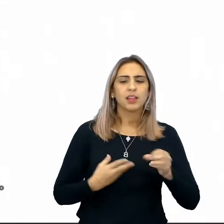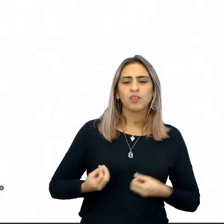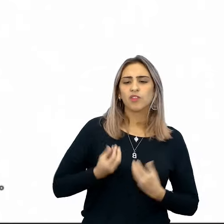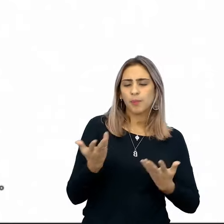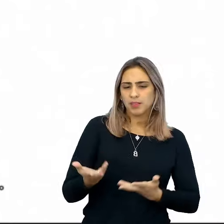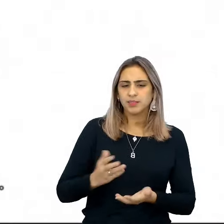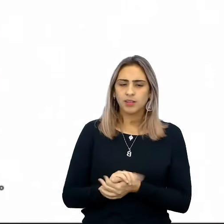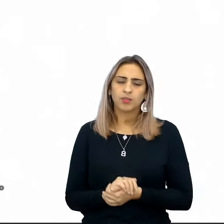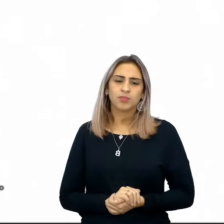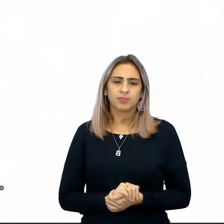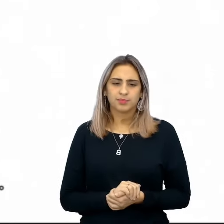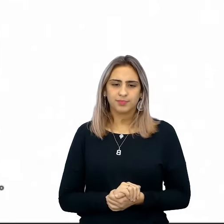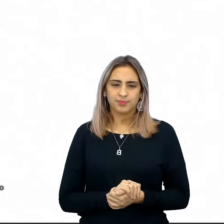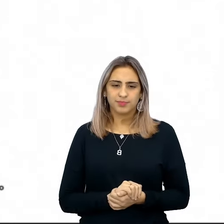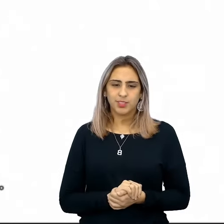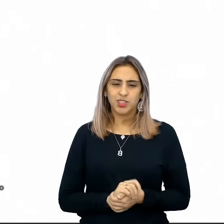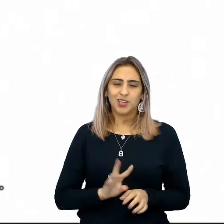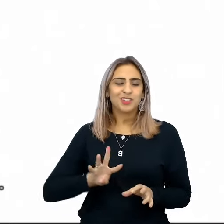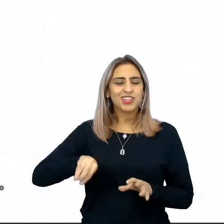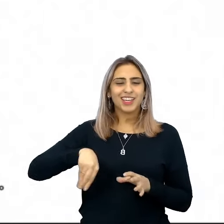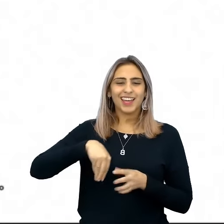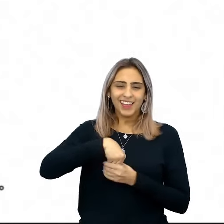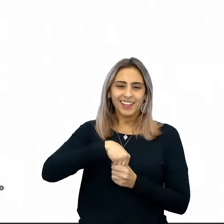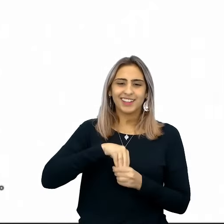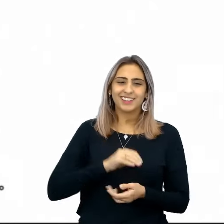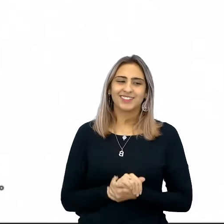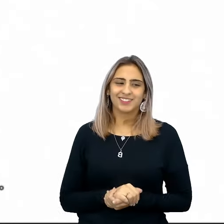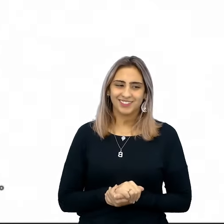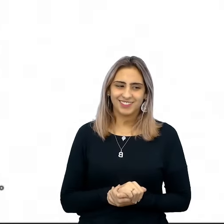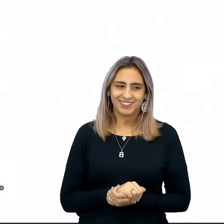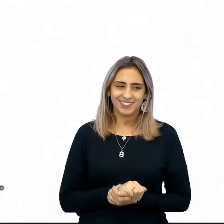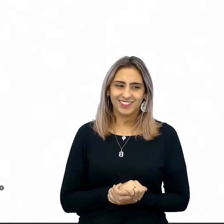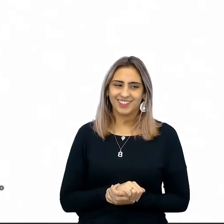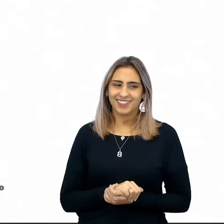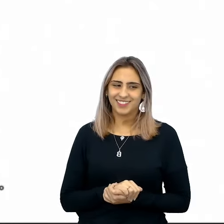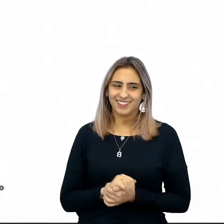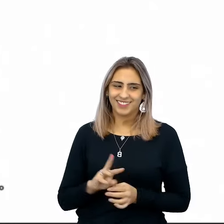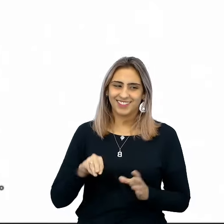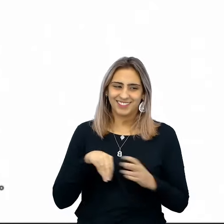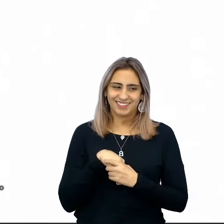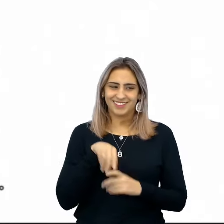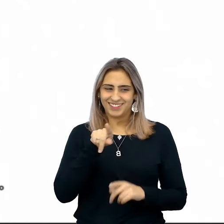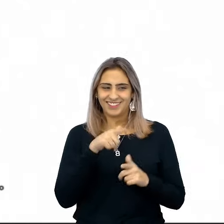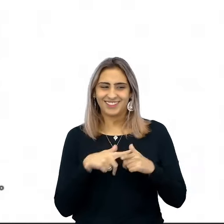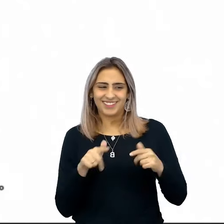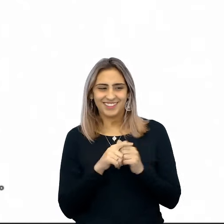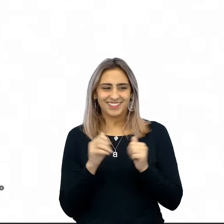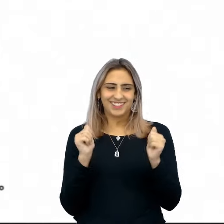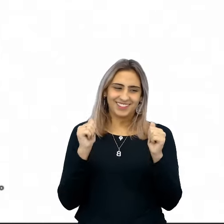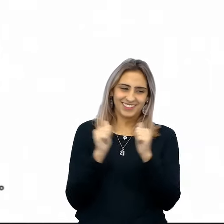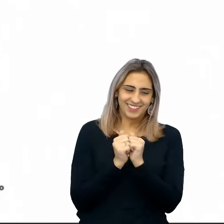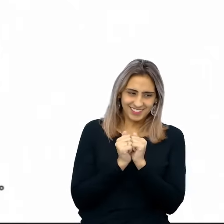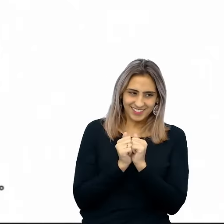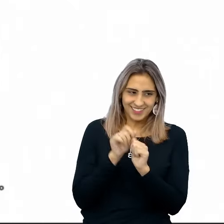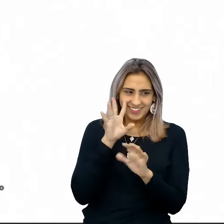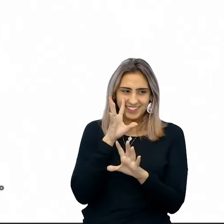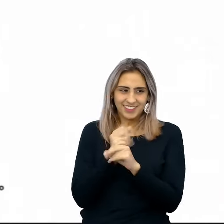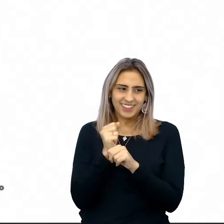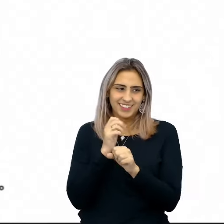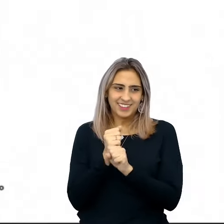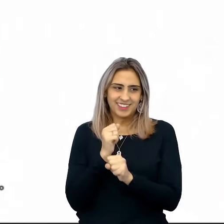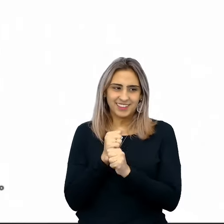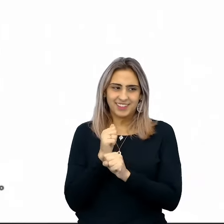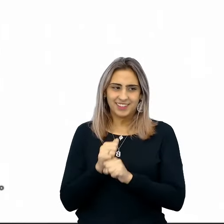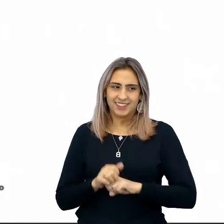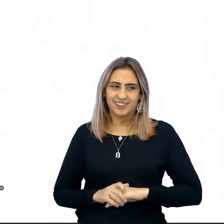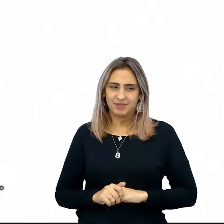dados. Então, é muito importante a gente trabalhar sempre com a situação problema, né, e não com essas contas aí, encher